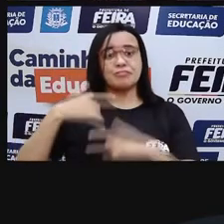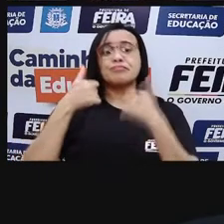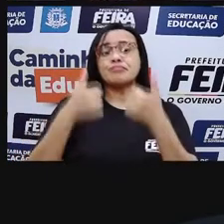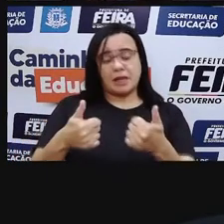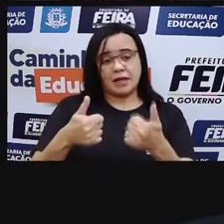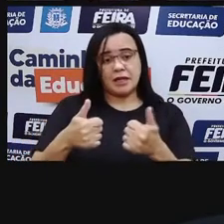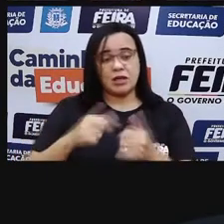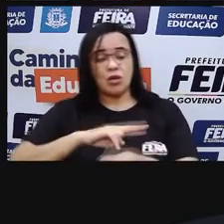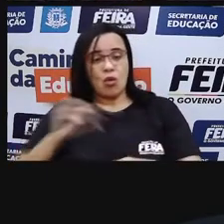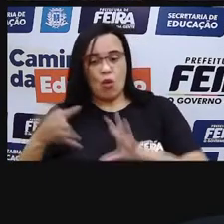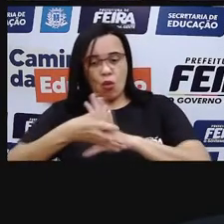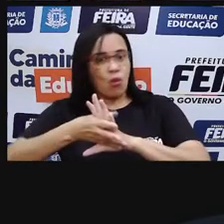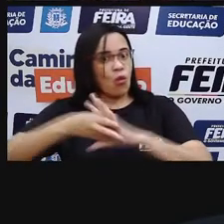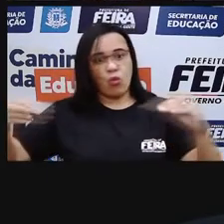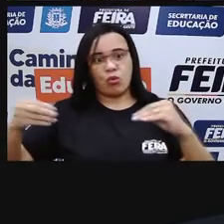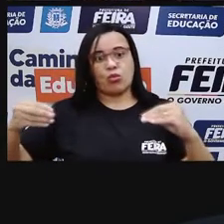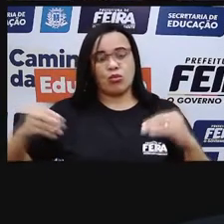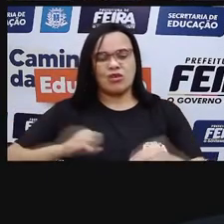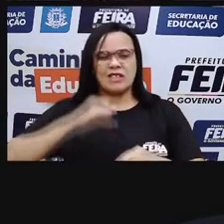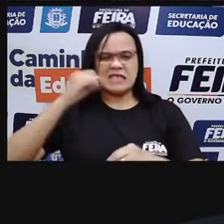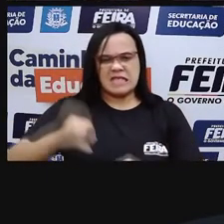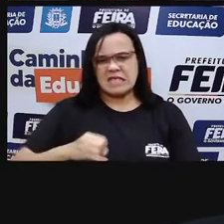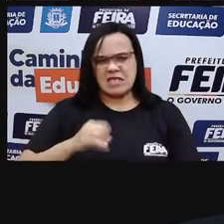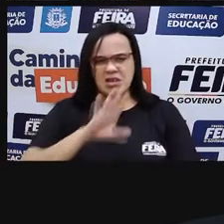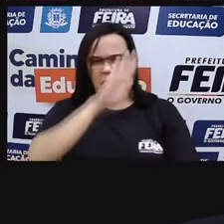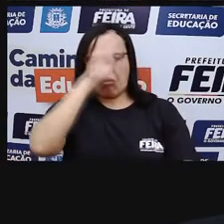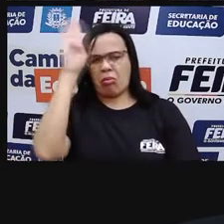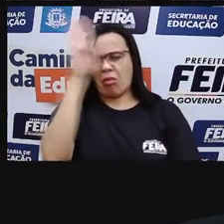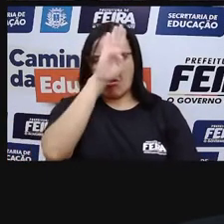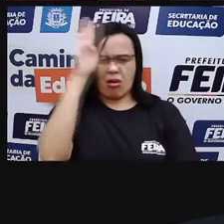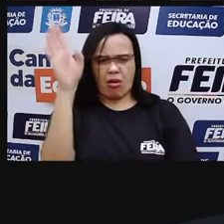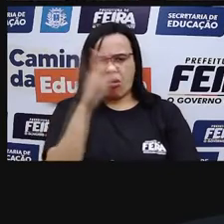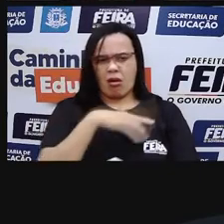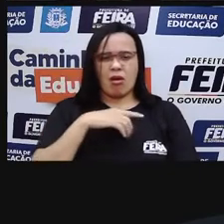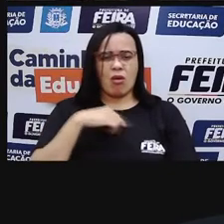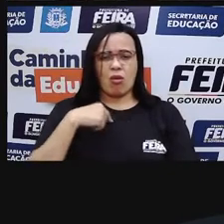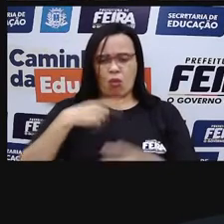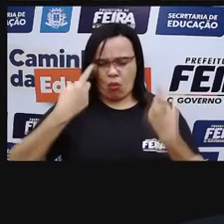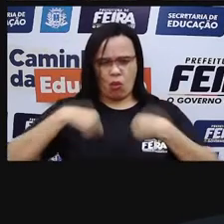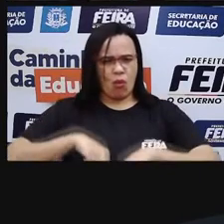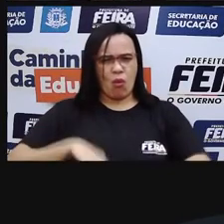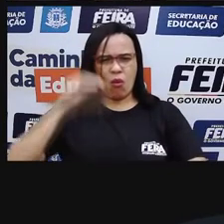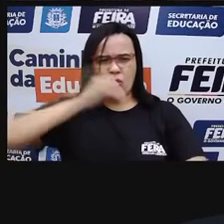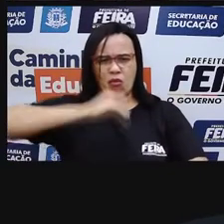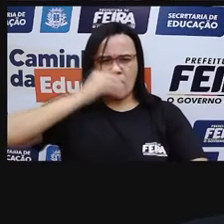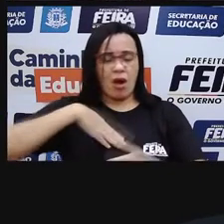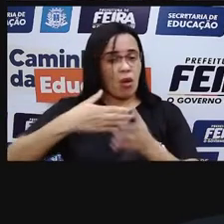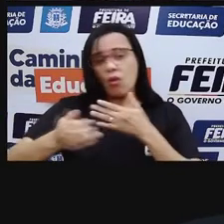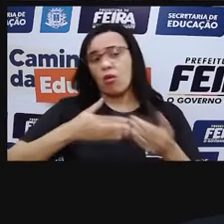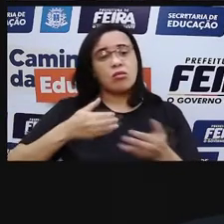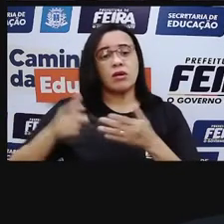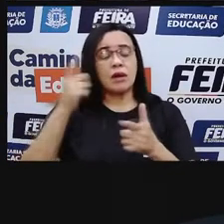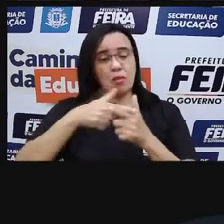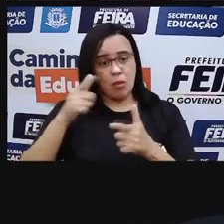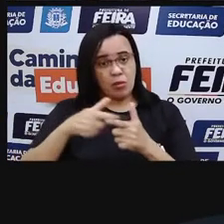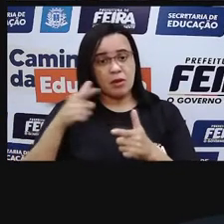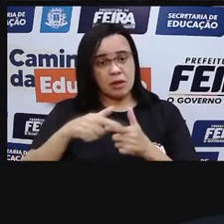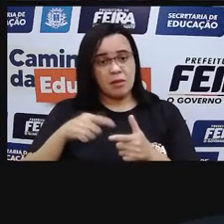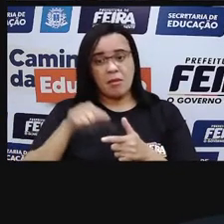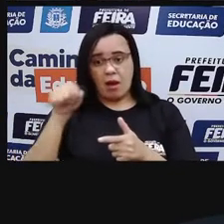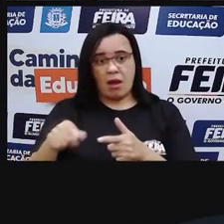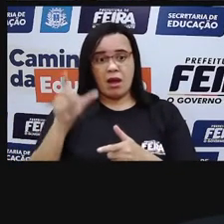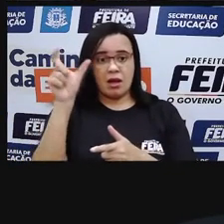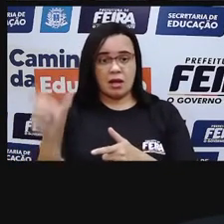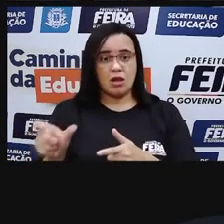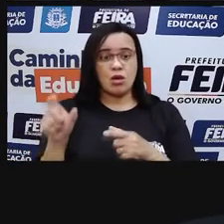vai curar, né, algum mal-estar, algum sintoma, alguma doença. Paliativo, o que que quer dizer paliativo? Nesse